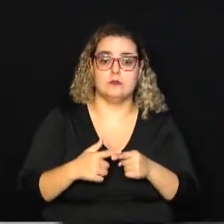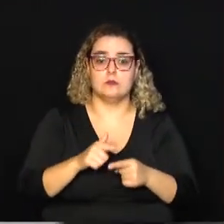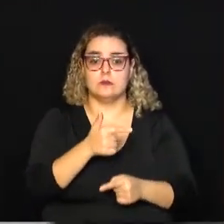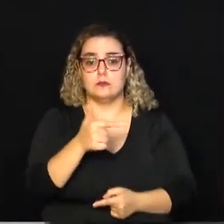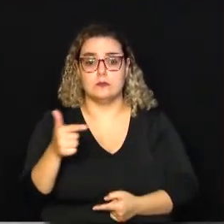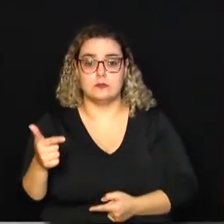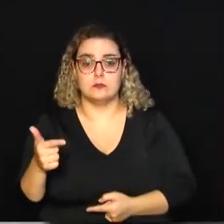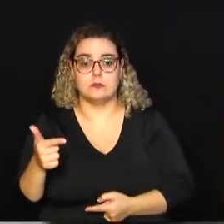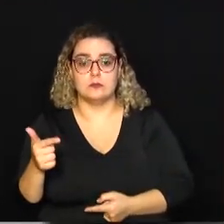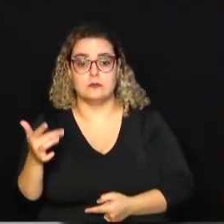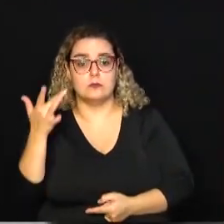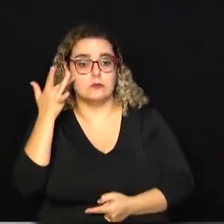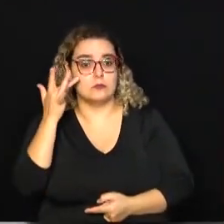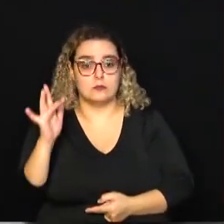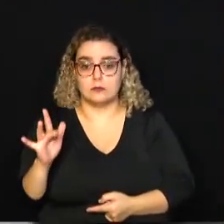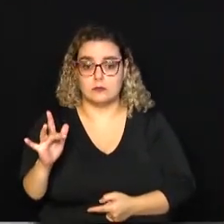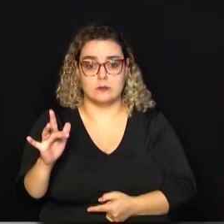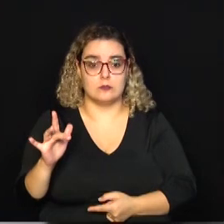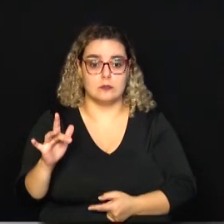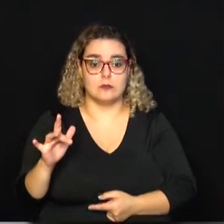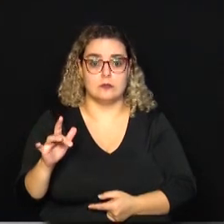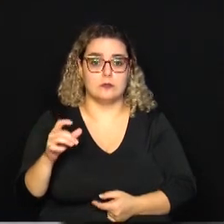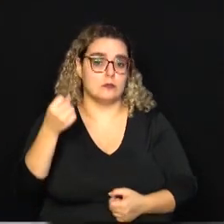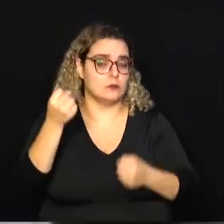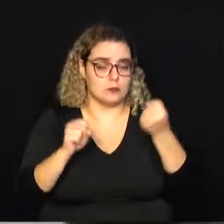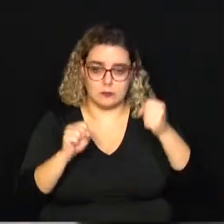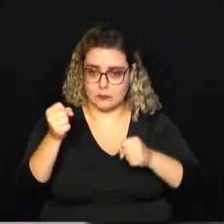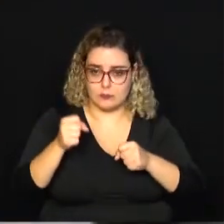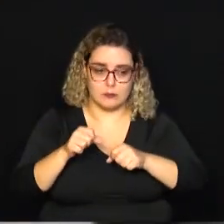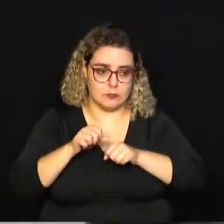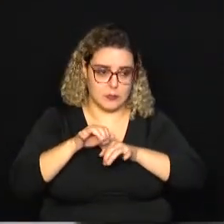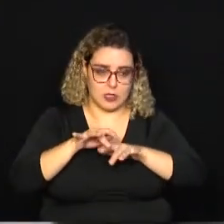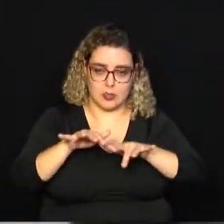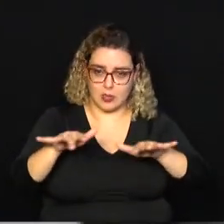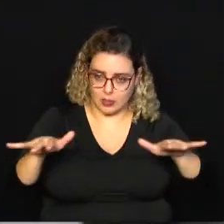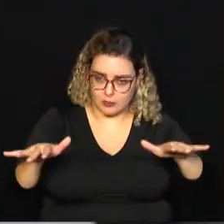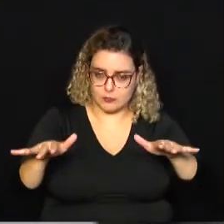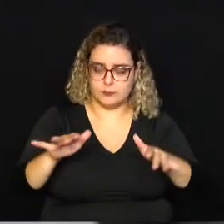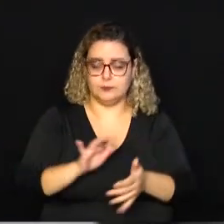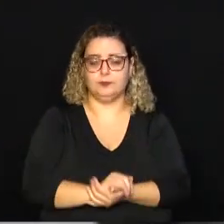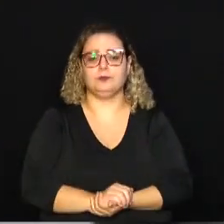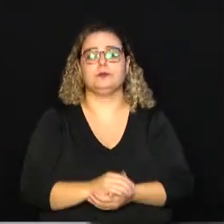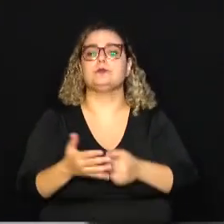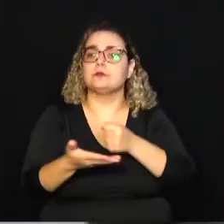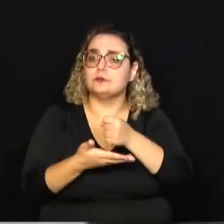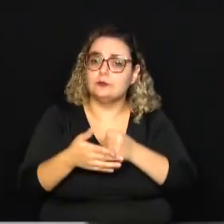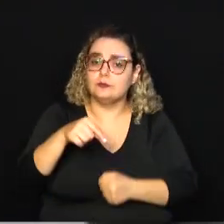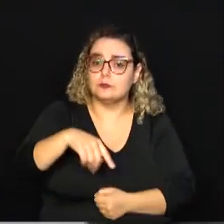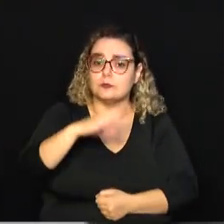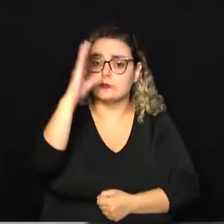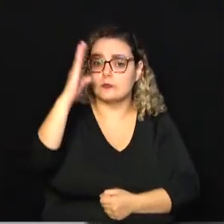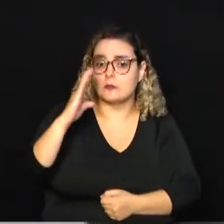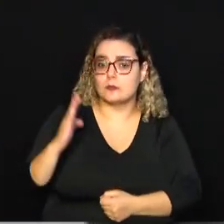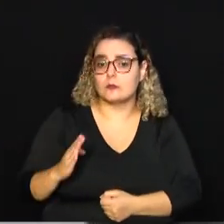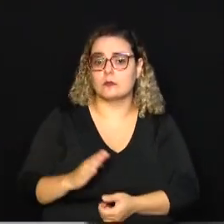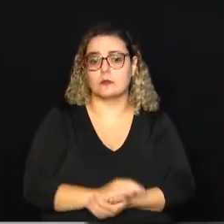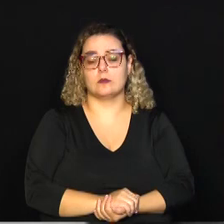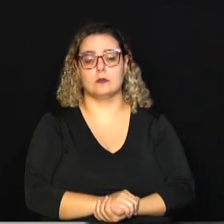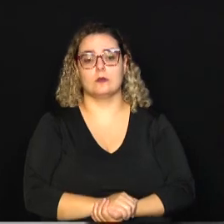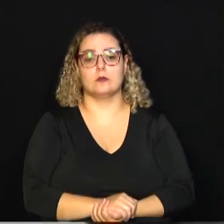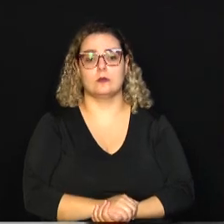nem sequer processo de reconversão industrial para a gente ter mais fabricação de certos insumos básicos aqui no Brasil.